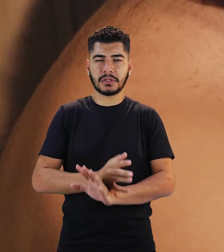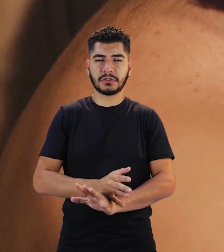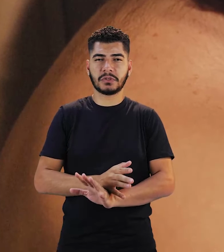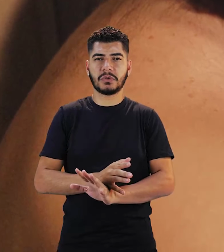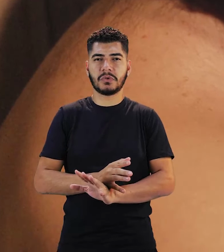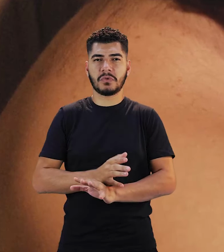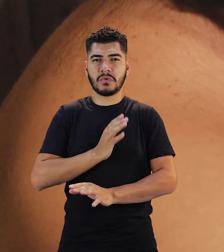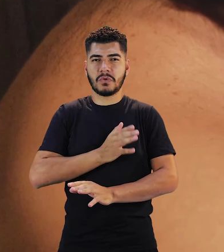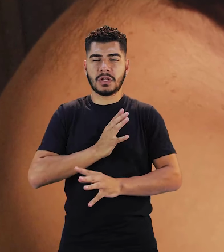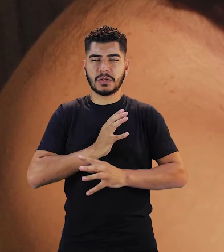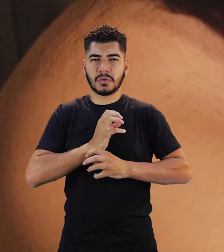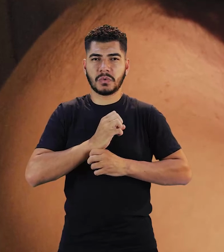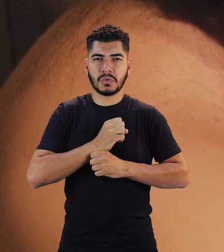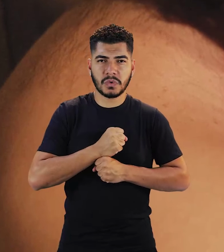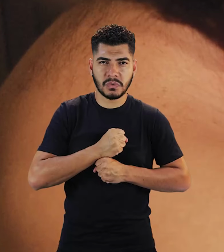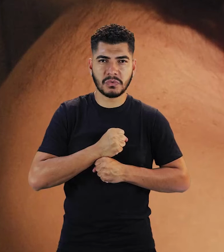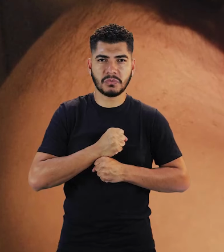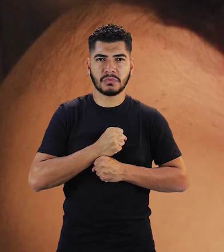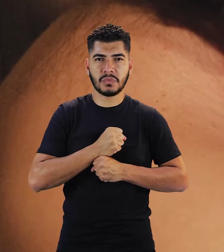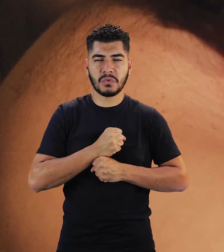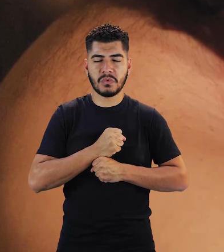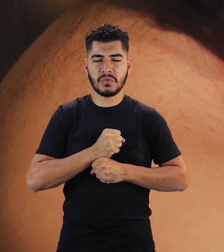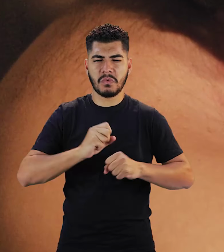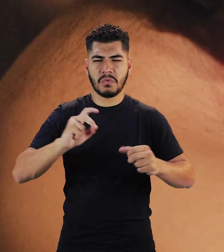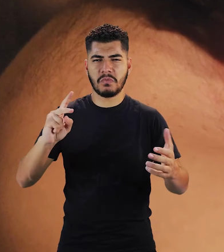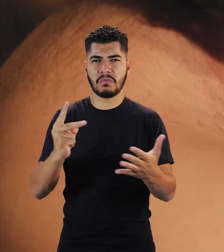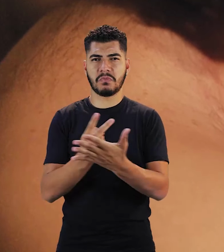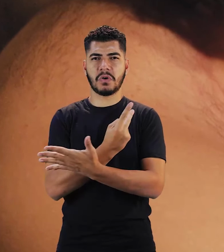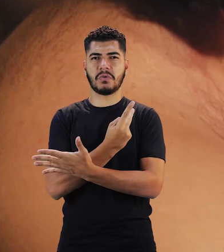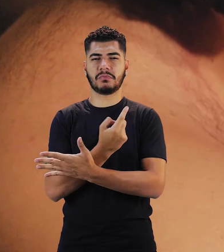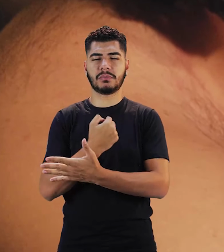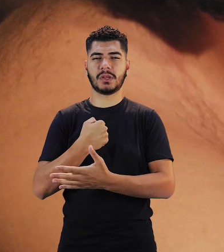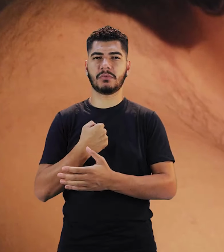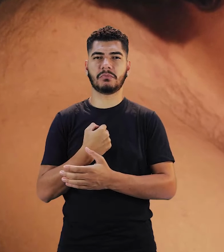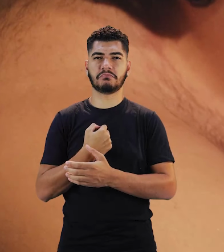armas e sem recursos contra este desastre.